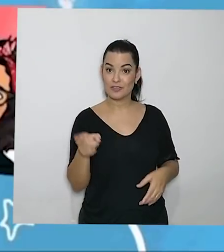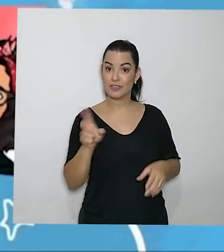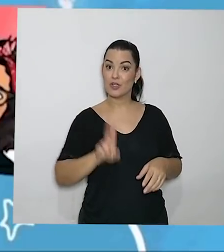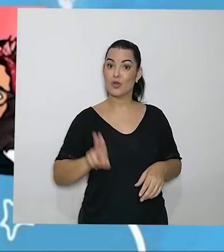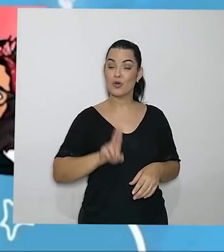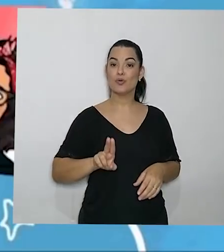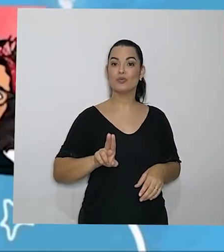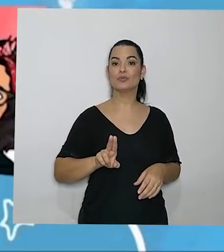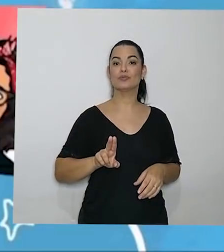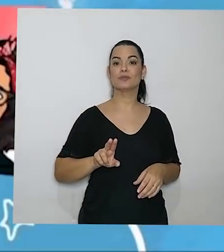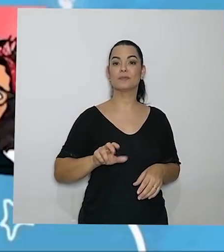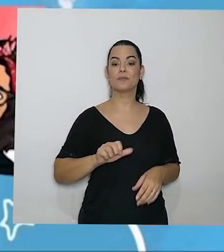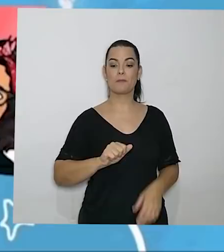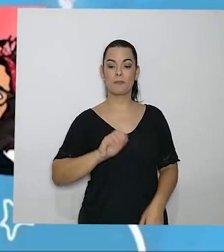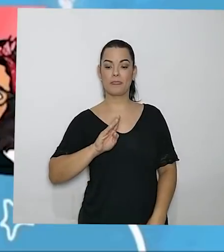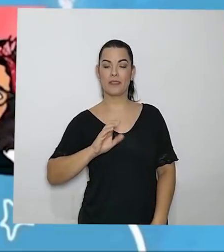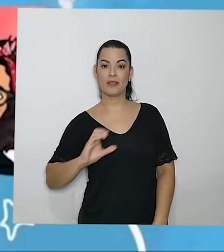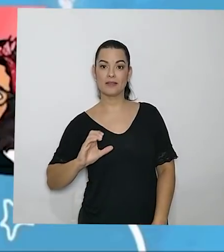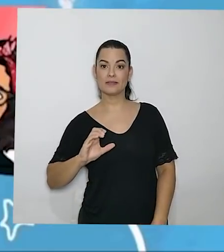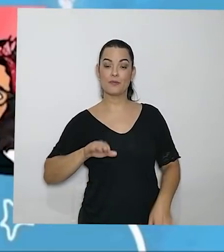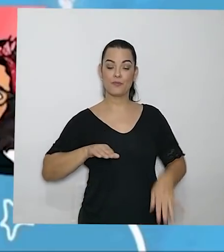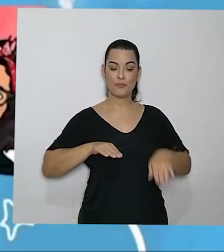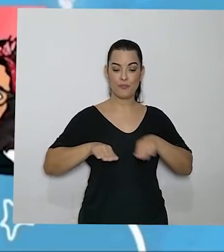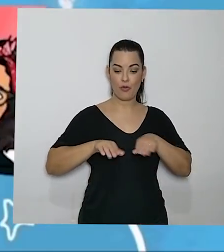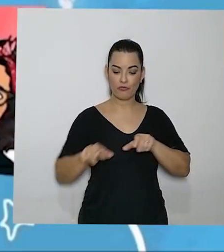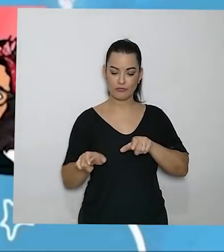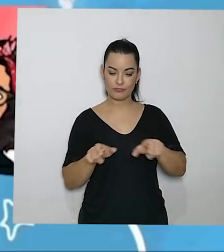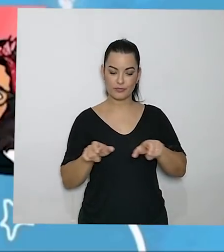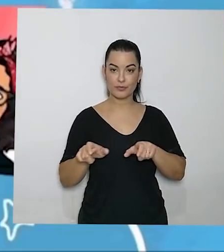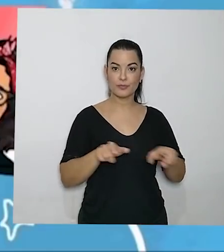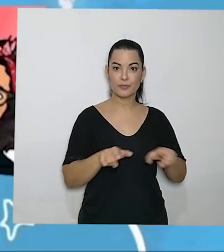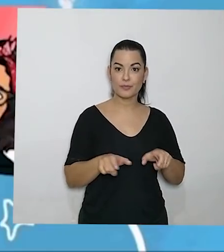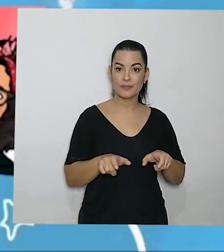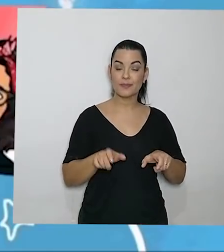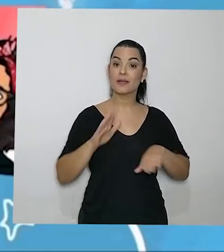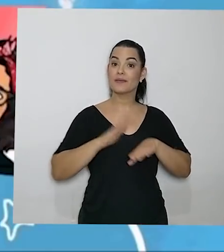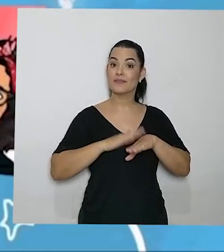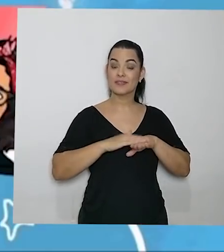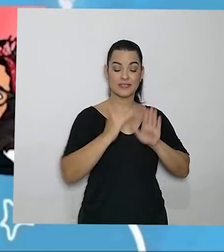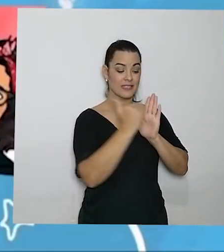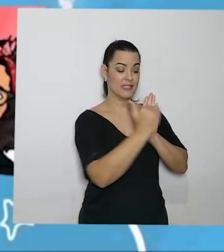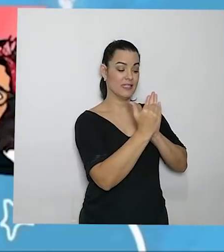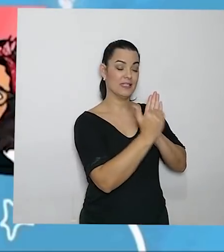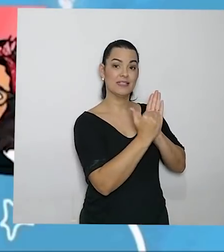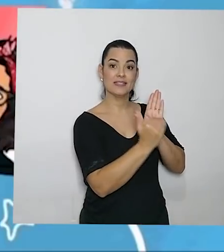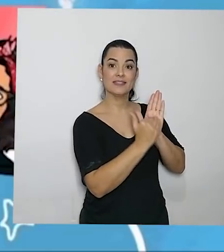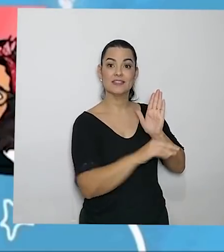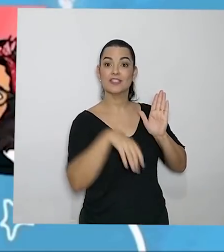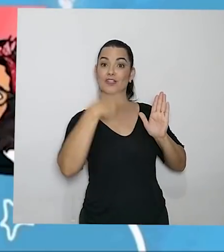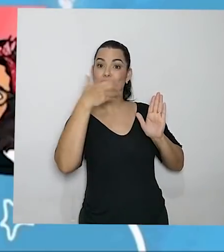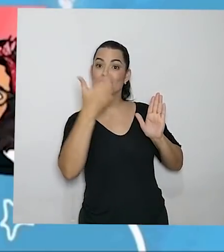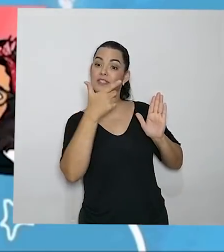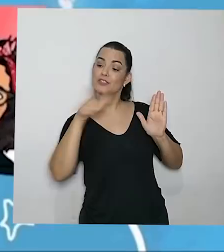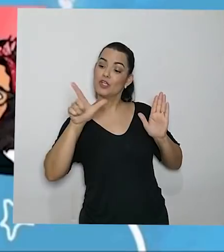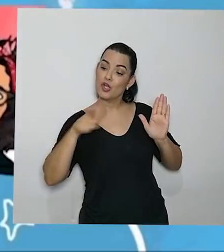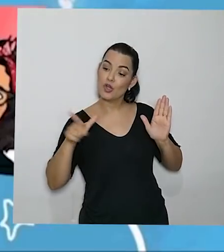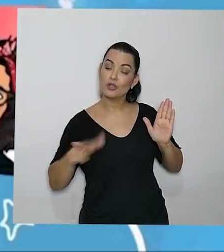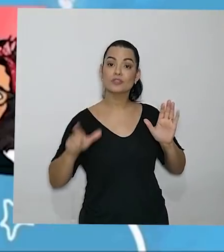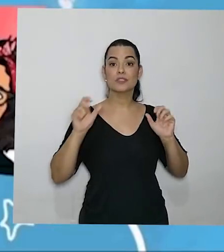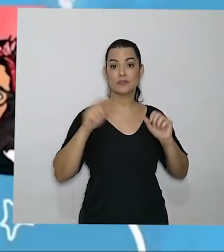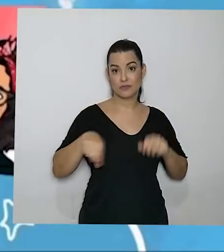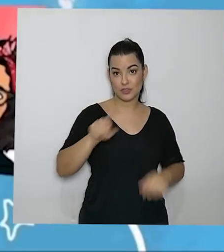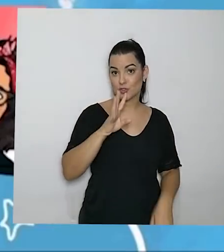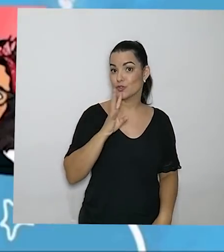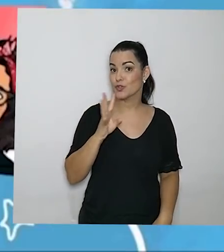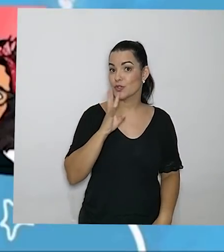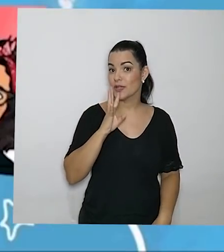móvel para fazer uma lista com outros nomes de frutas que conhece e que podem ter na